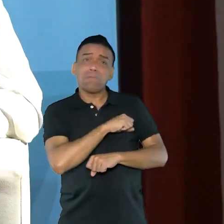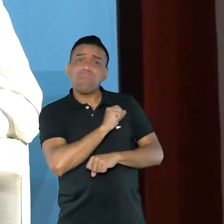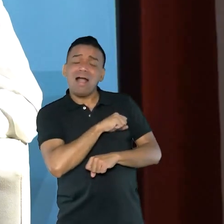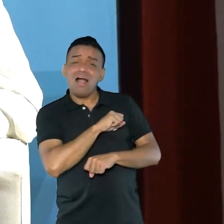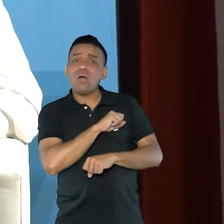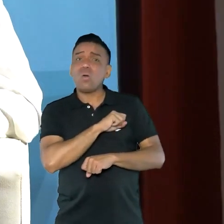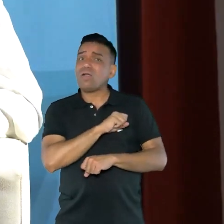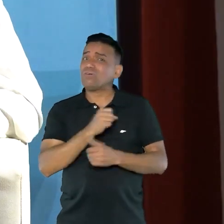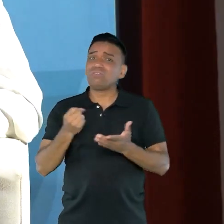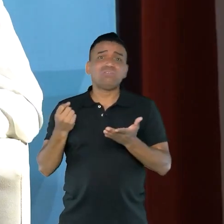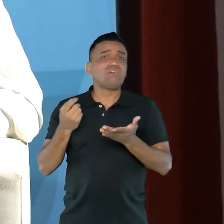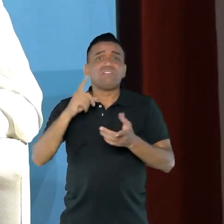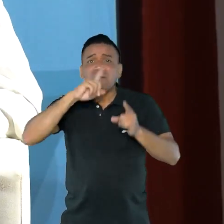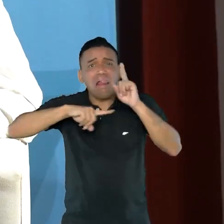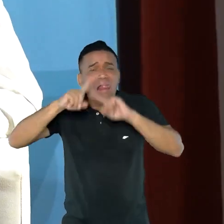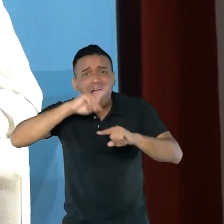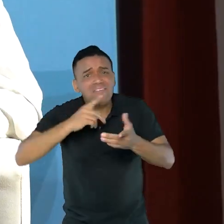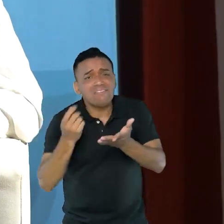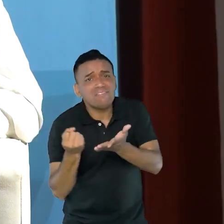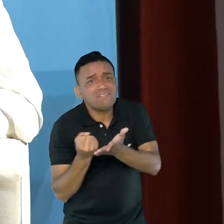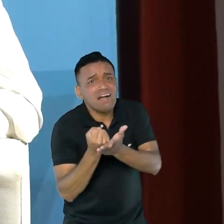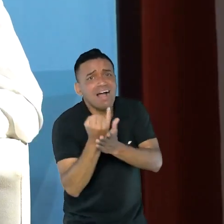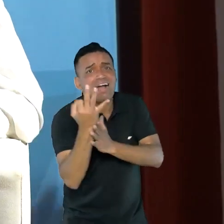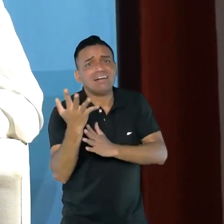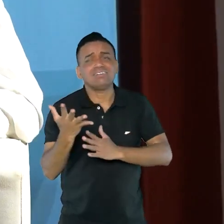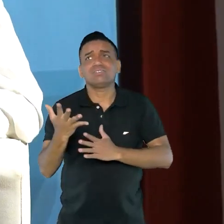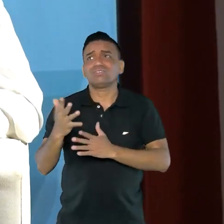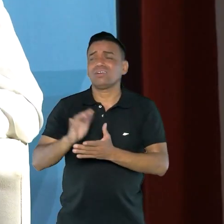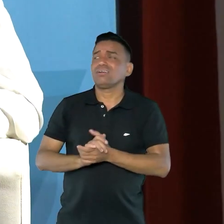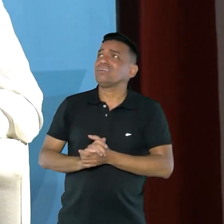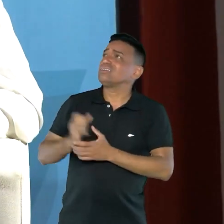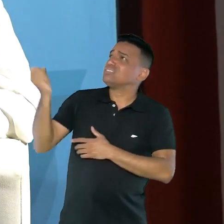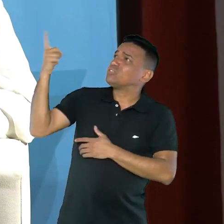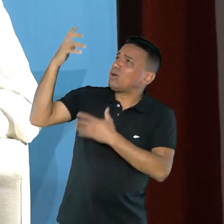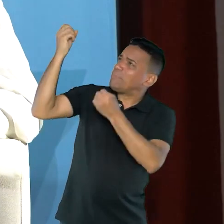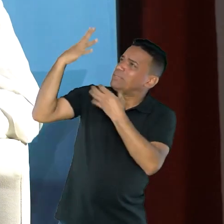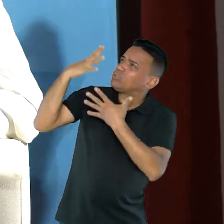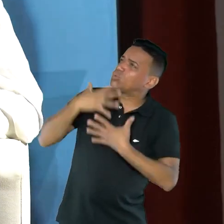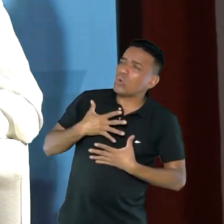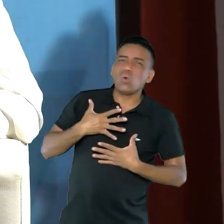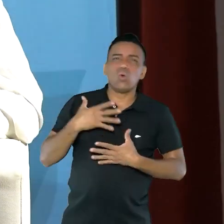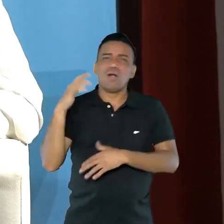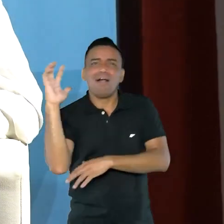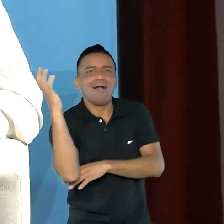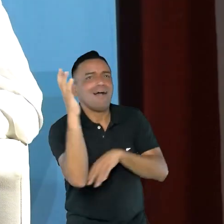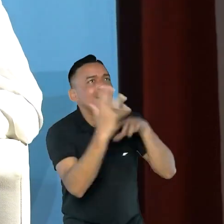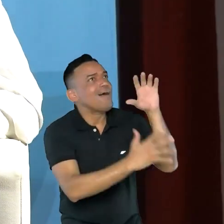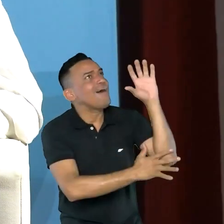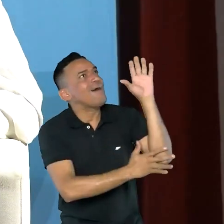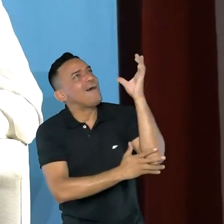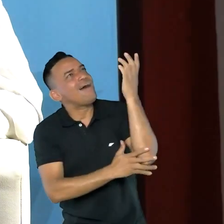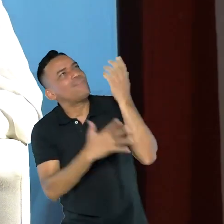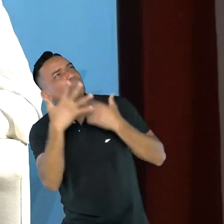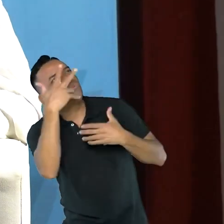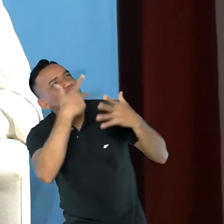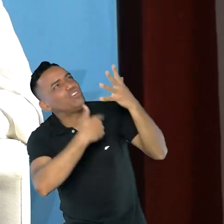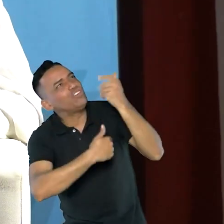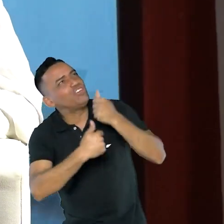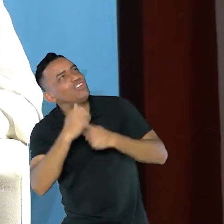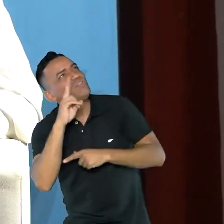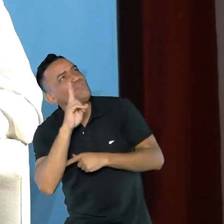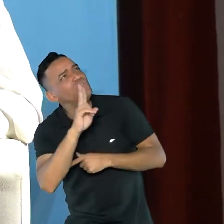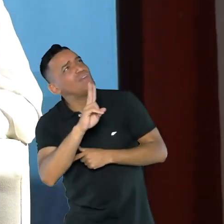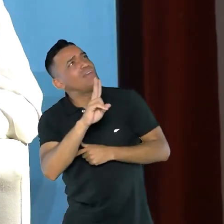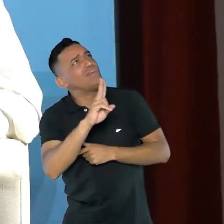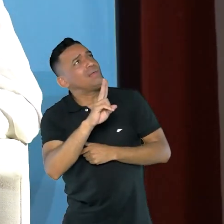vezes caí, continuo abençoado pelo calor do sol e a beleza das árvores, que me permitem vê-las,